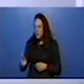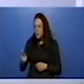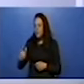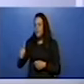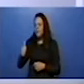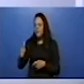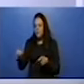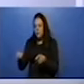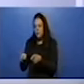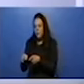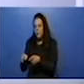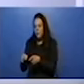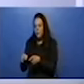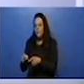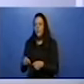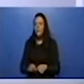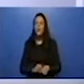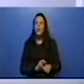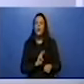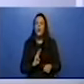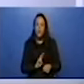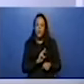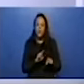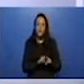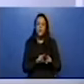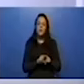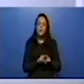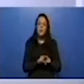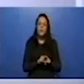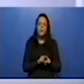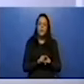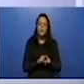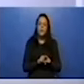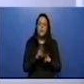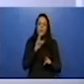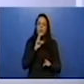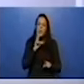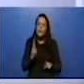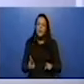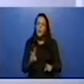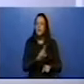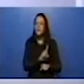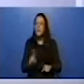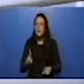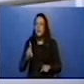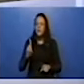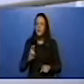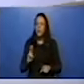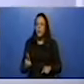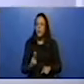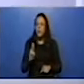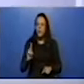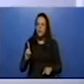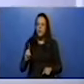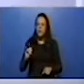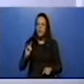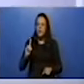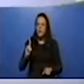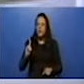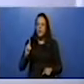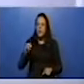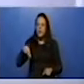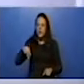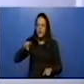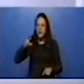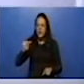pequena. Use também didn't para poder dar uma resposta negativa no passado. E quando eu